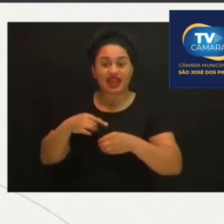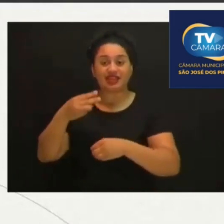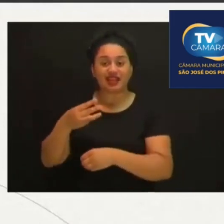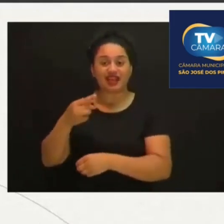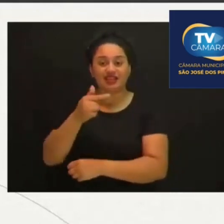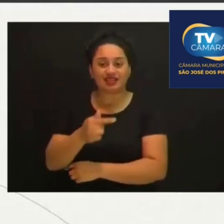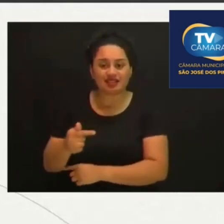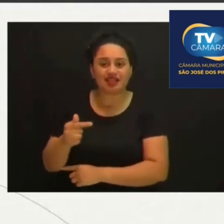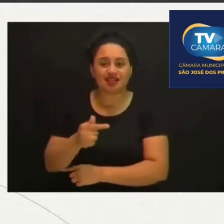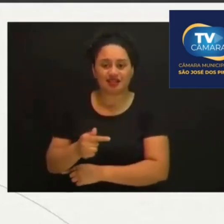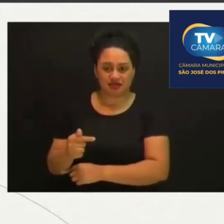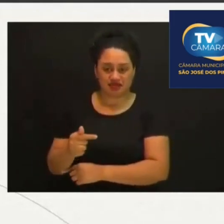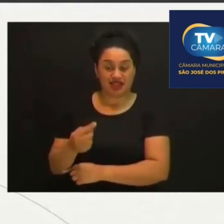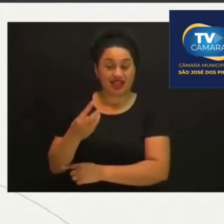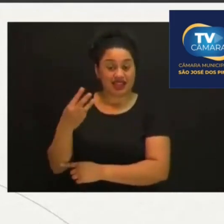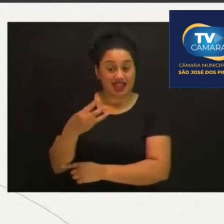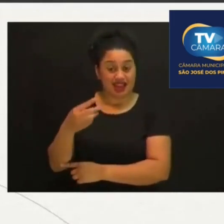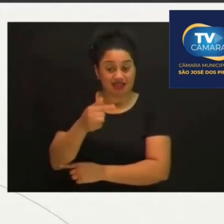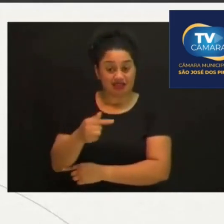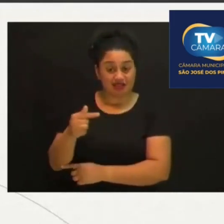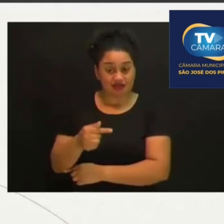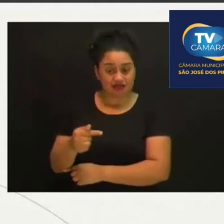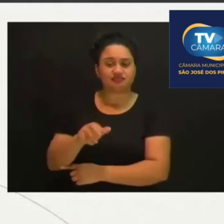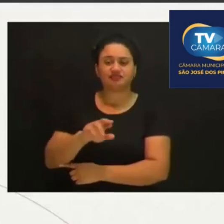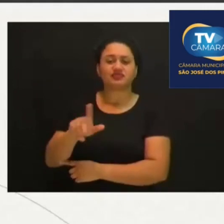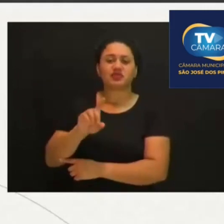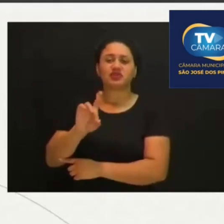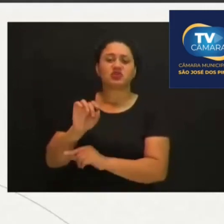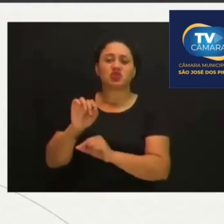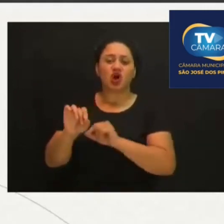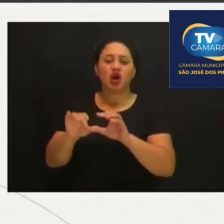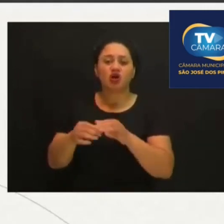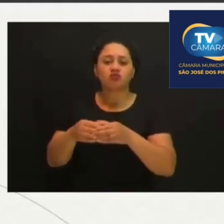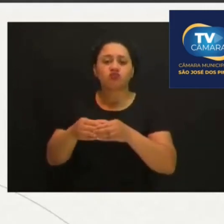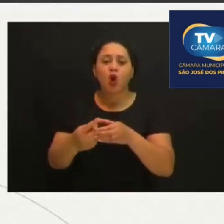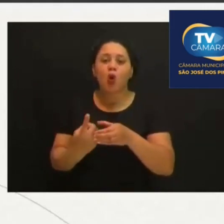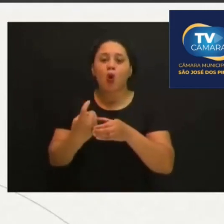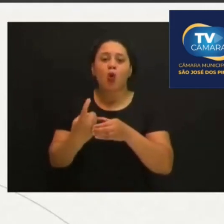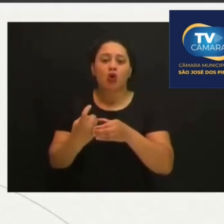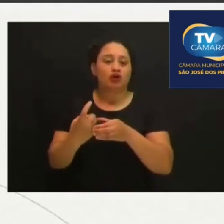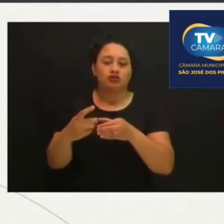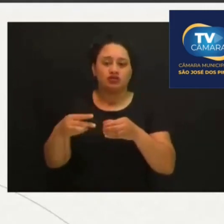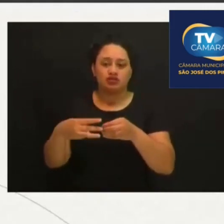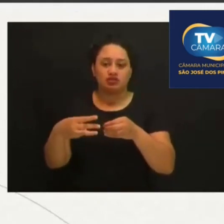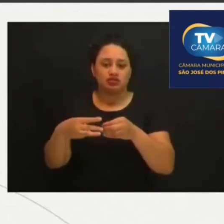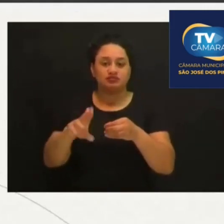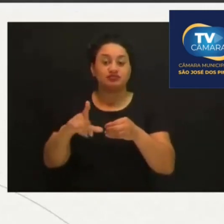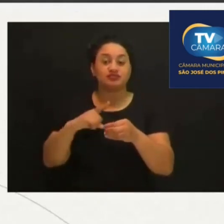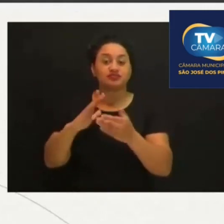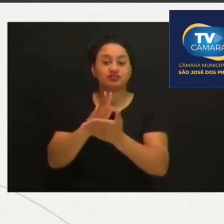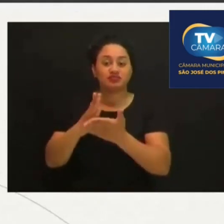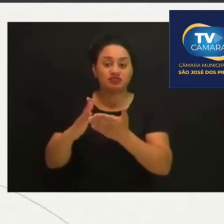semanas. 3 semanas. E aqui já não é mais totipotente. Aqui já existe uma subdivisão